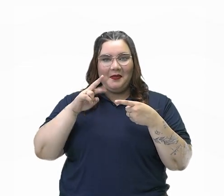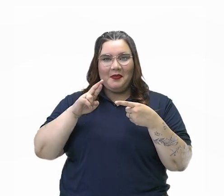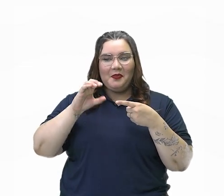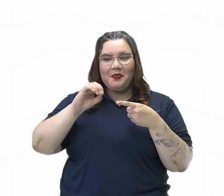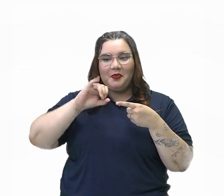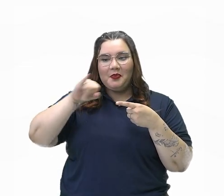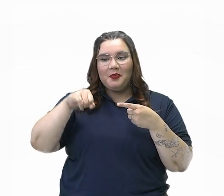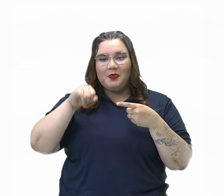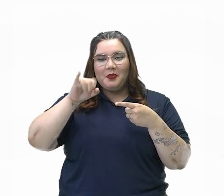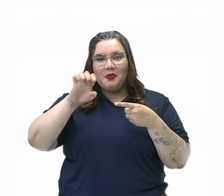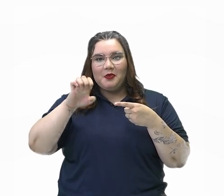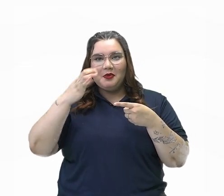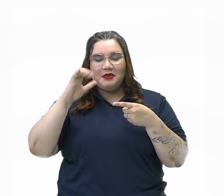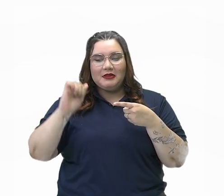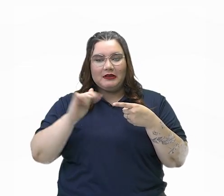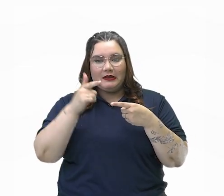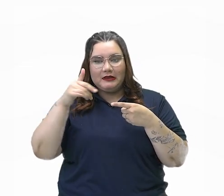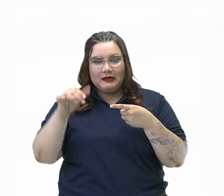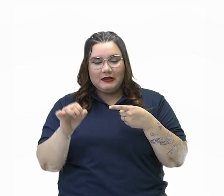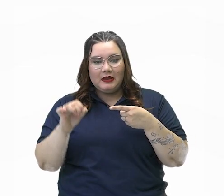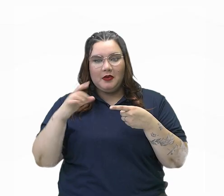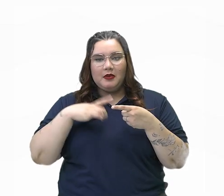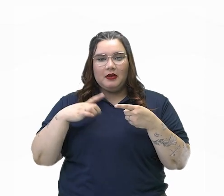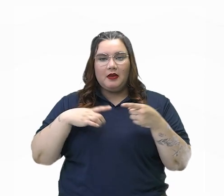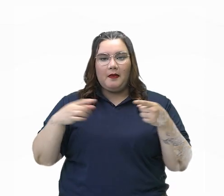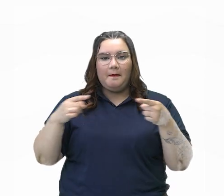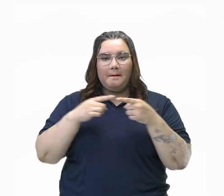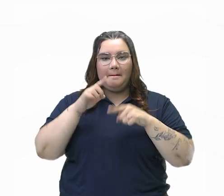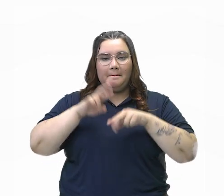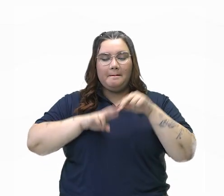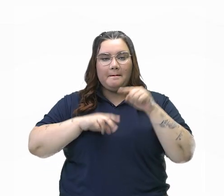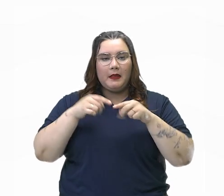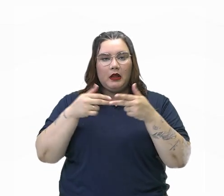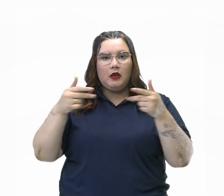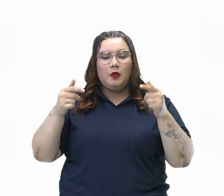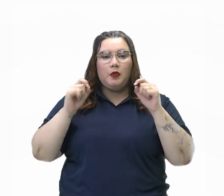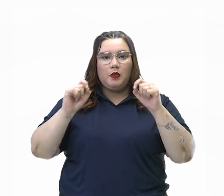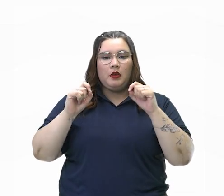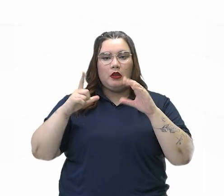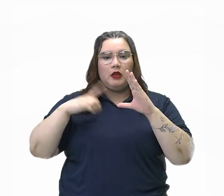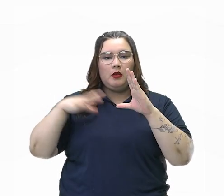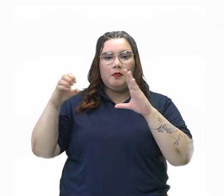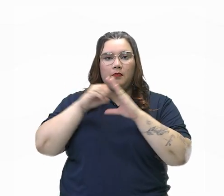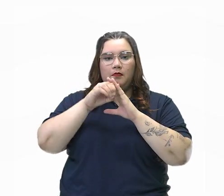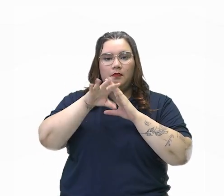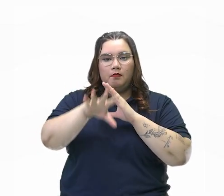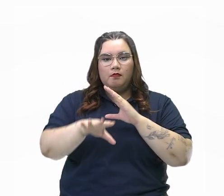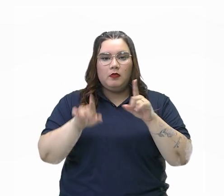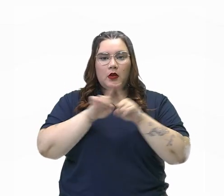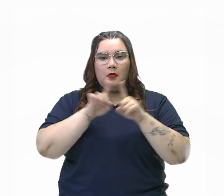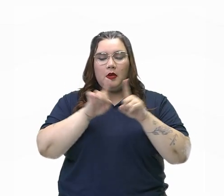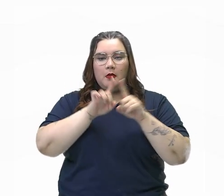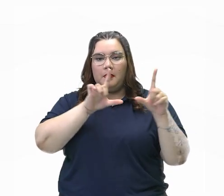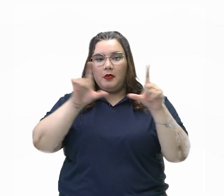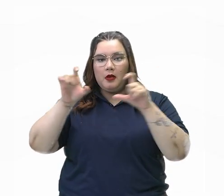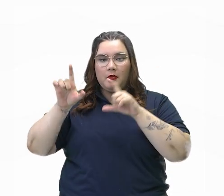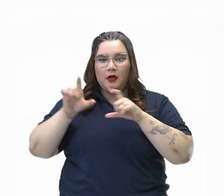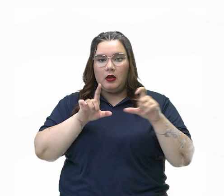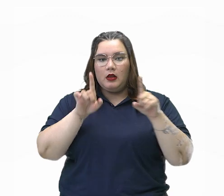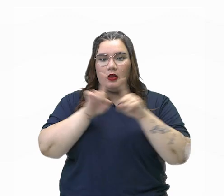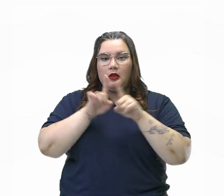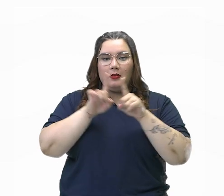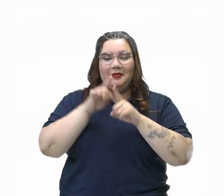né, aqueles que projetam a imagem. Aí a gente tem projetor, máquina fotográfica e o próprio